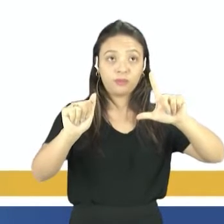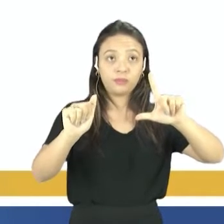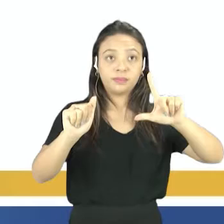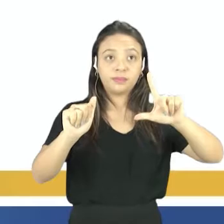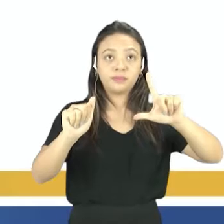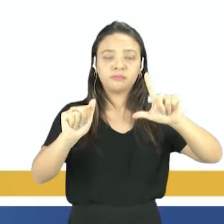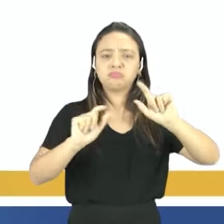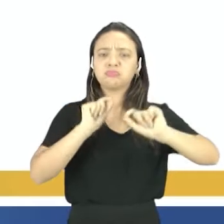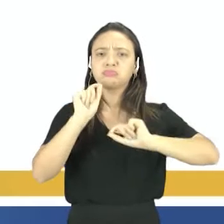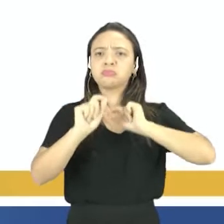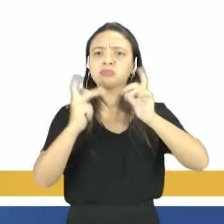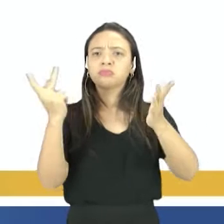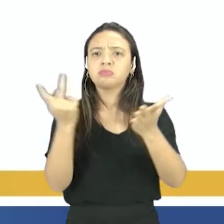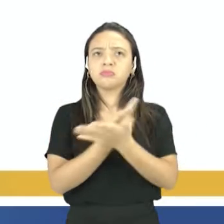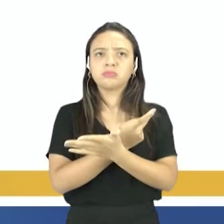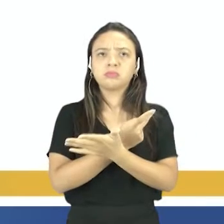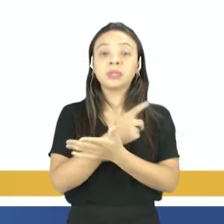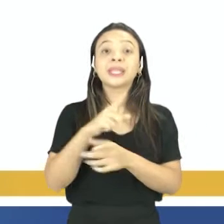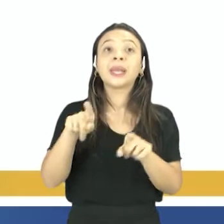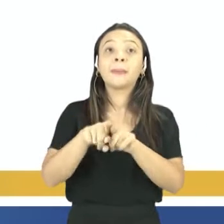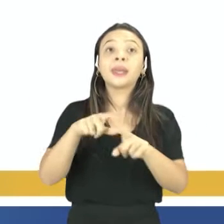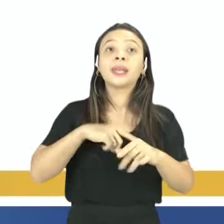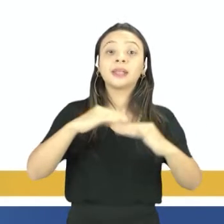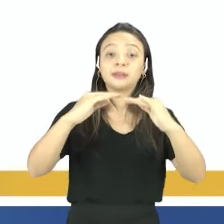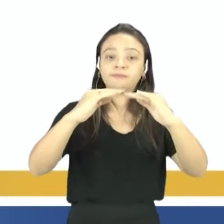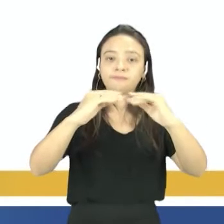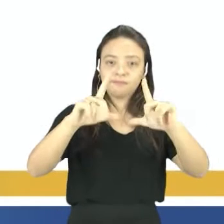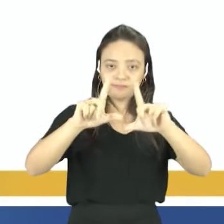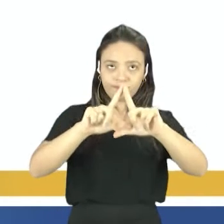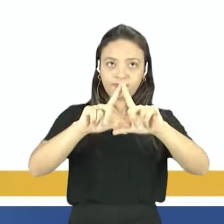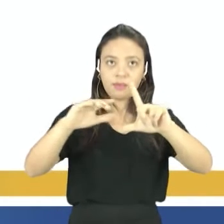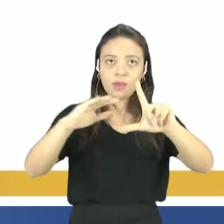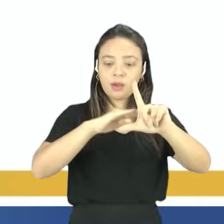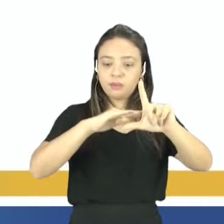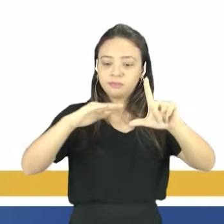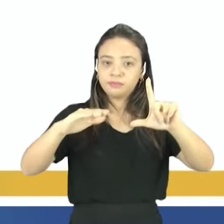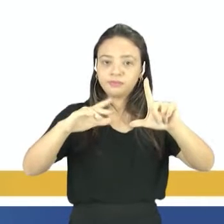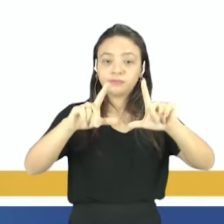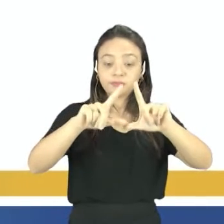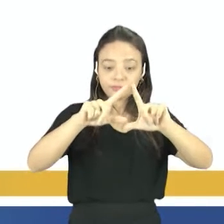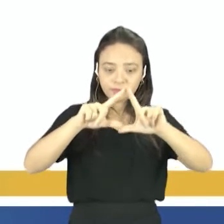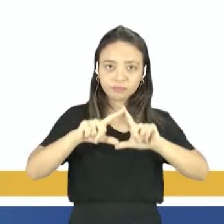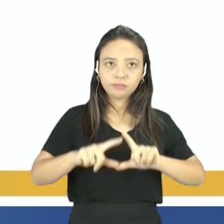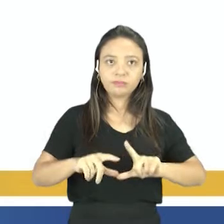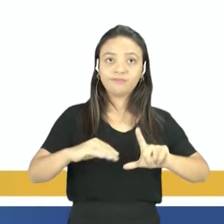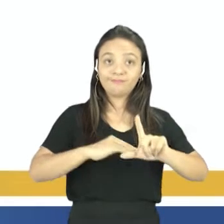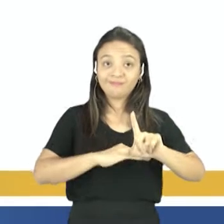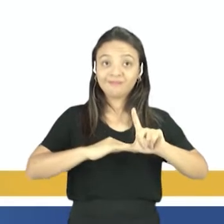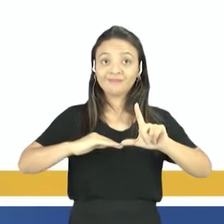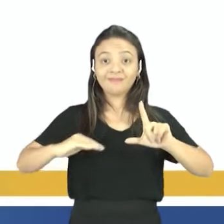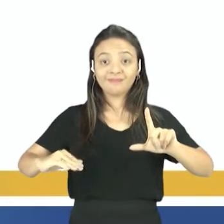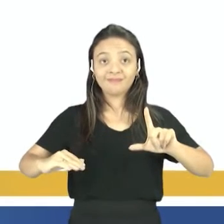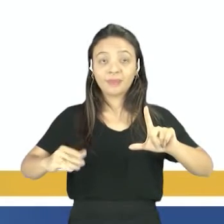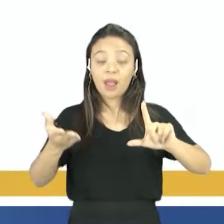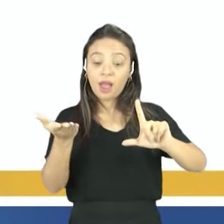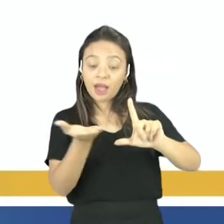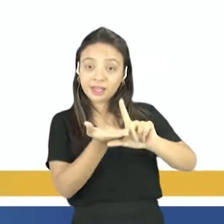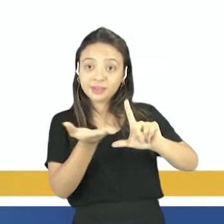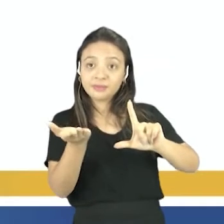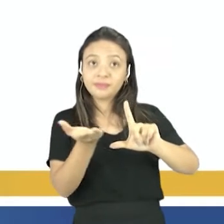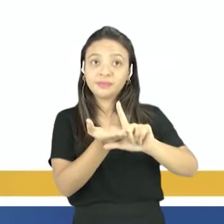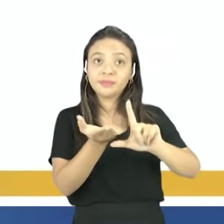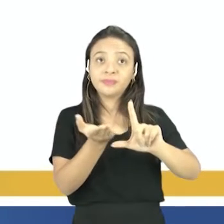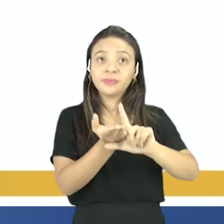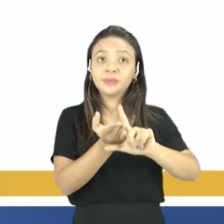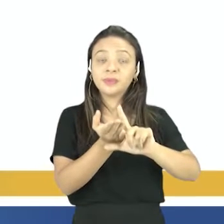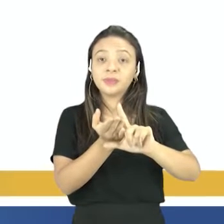aconteceu aqui, gente. Um plano paralelo à base, o plano beta, ele intercepta,